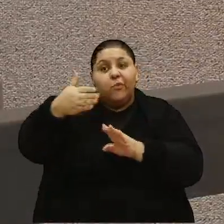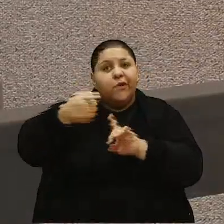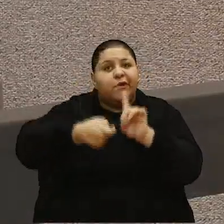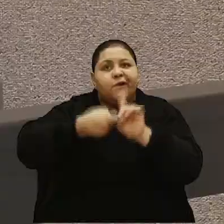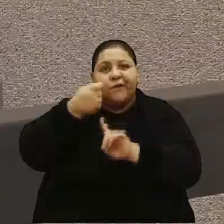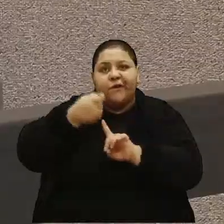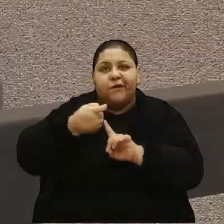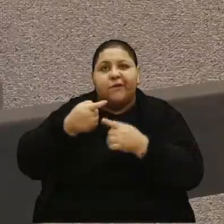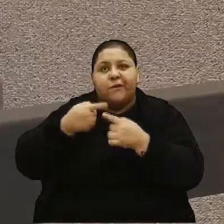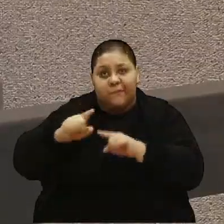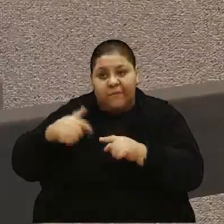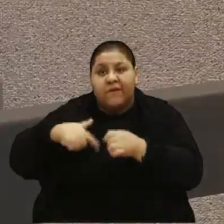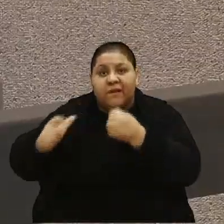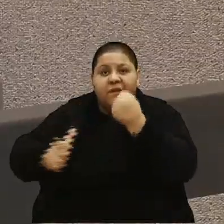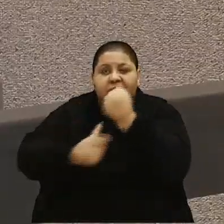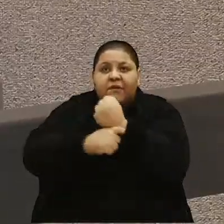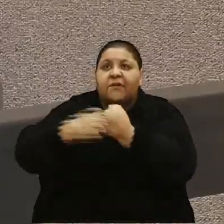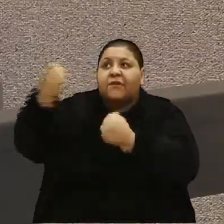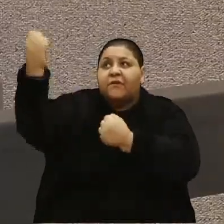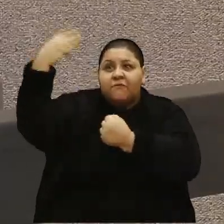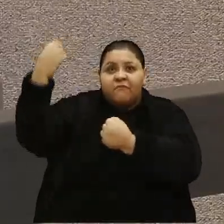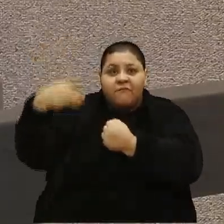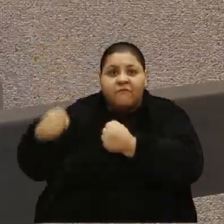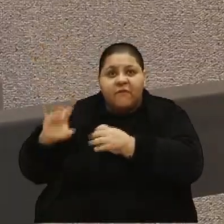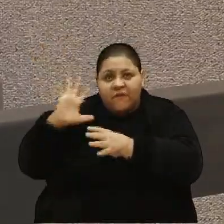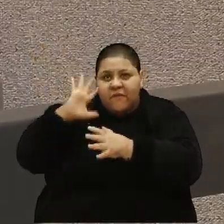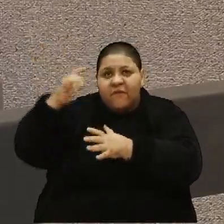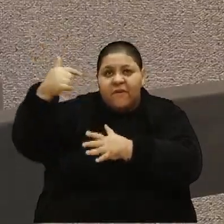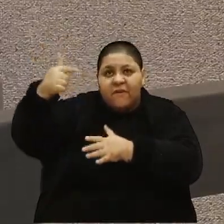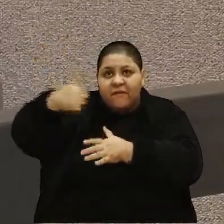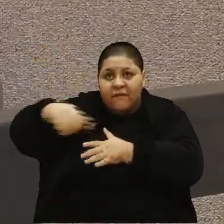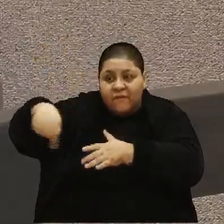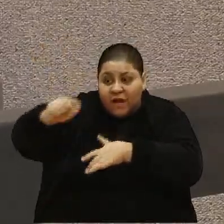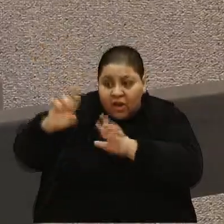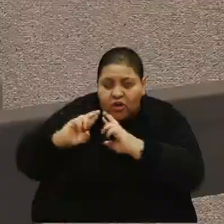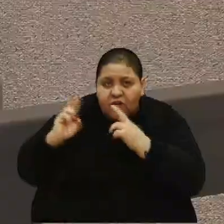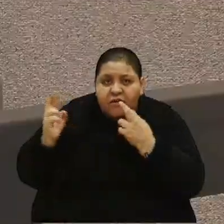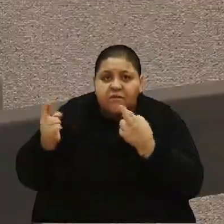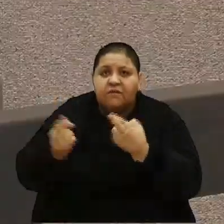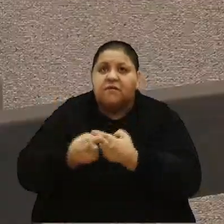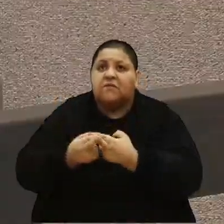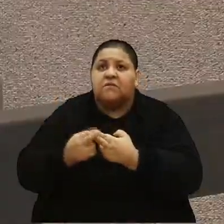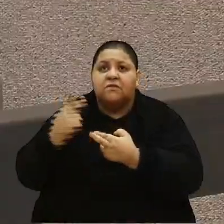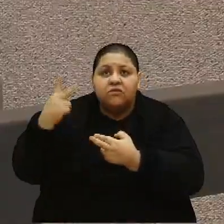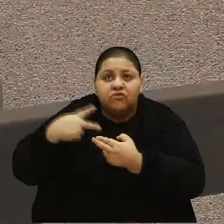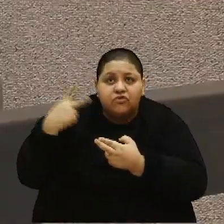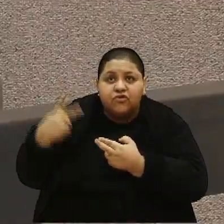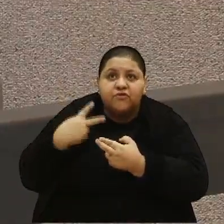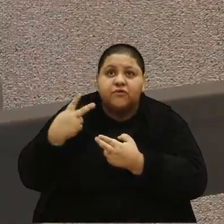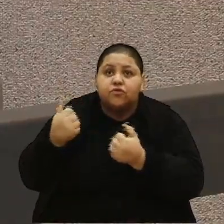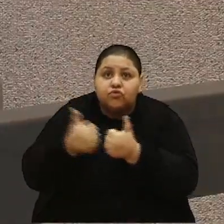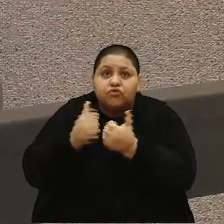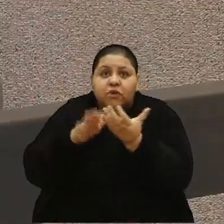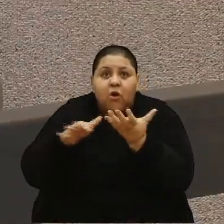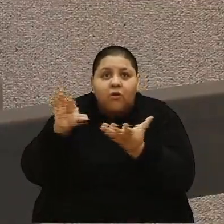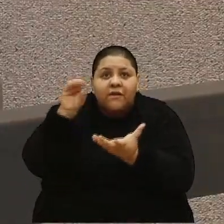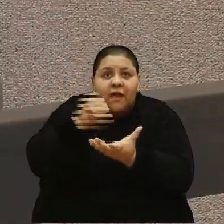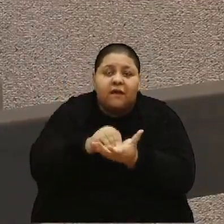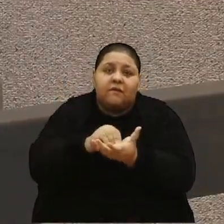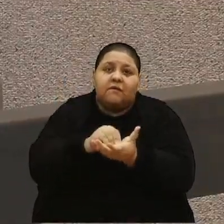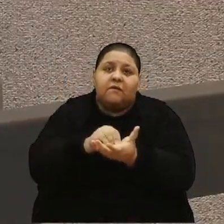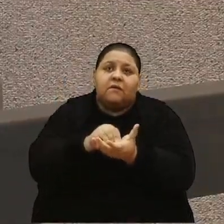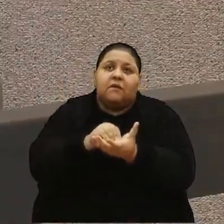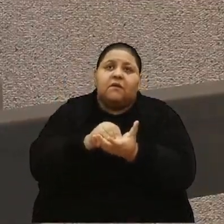Ele disse, mas eu garanto que a sinalização vai lá. Isso na nossa reunião, na reunião dos vereadores com a Codeca. Então, gente,